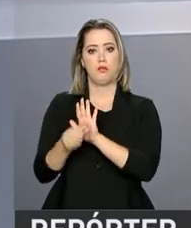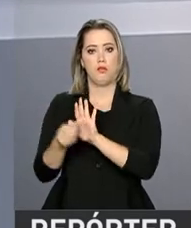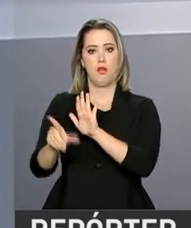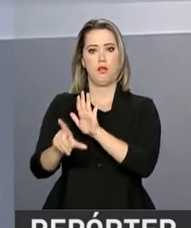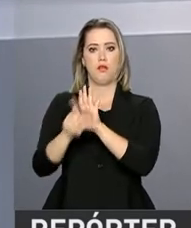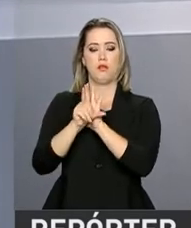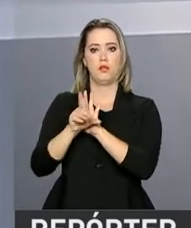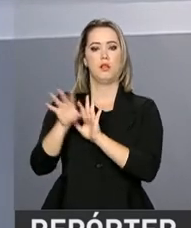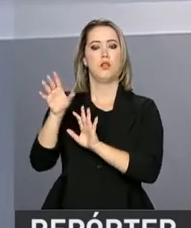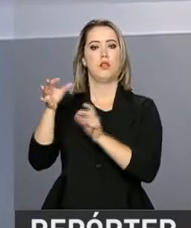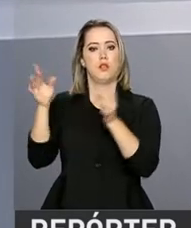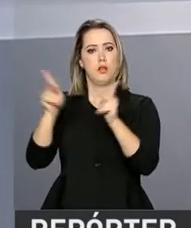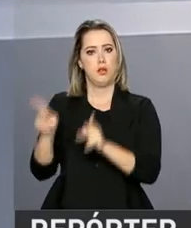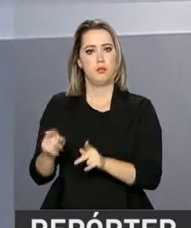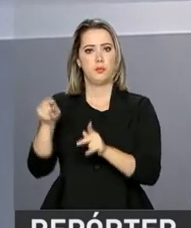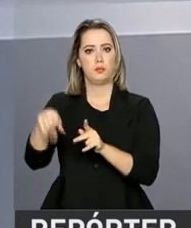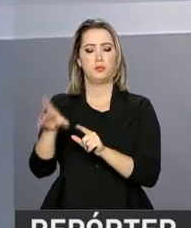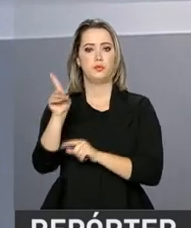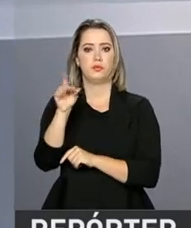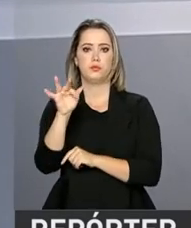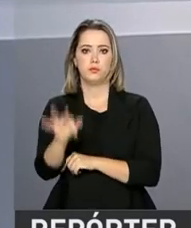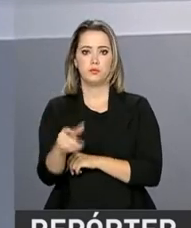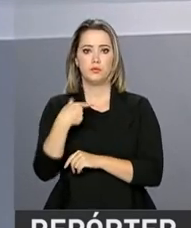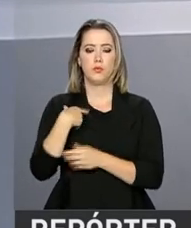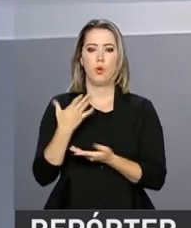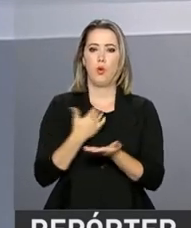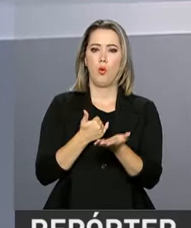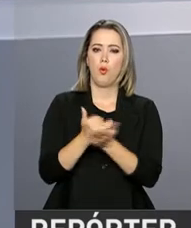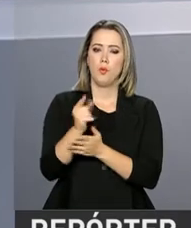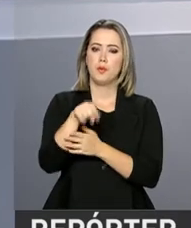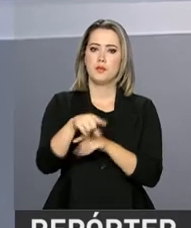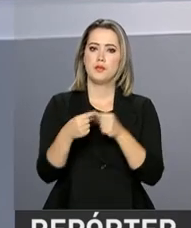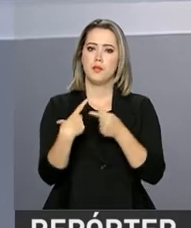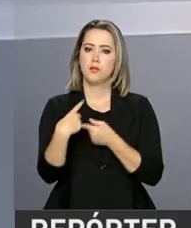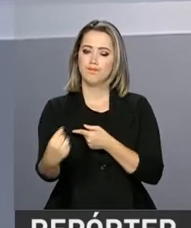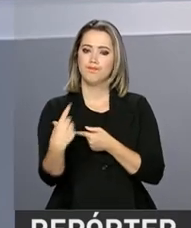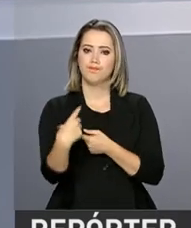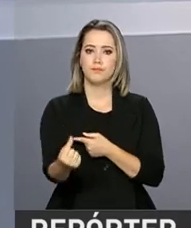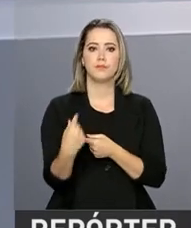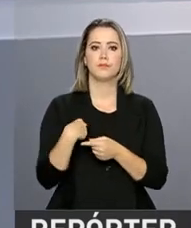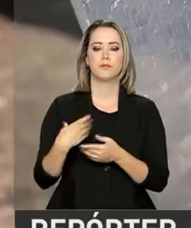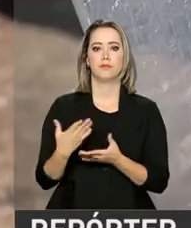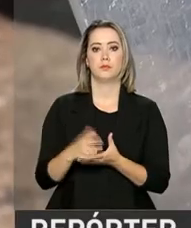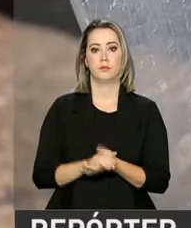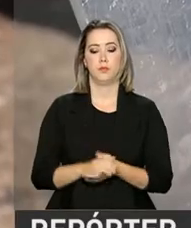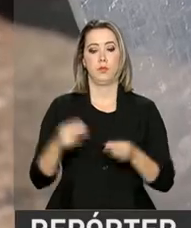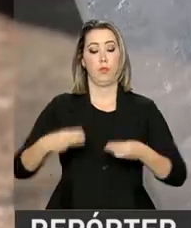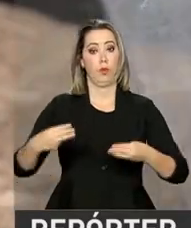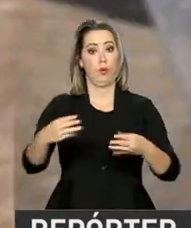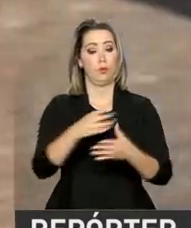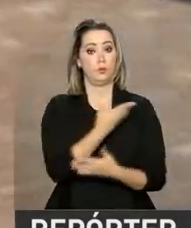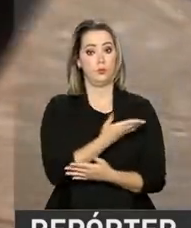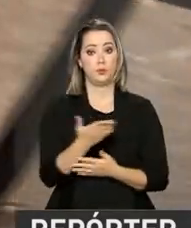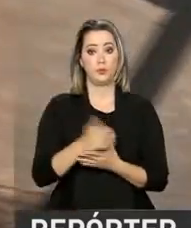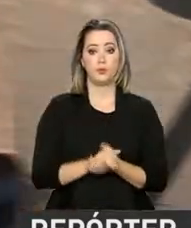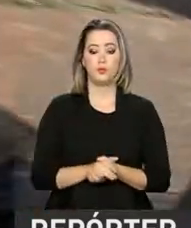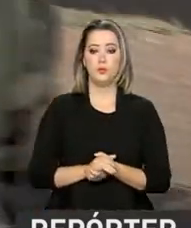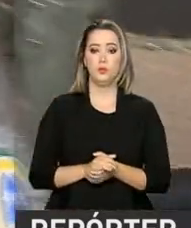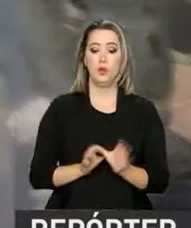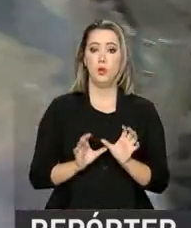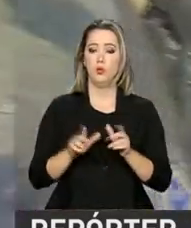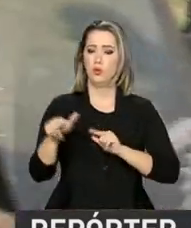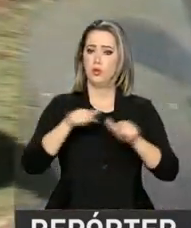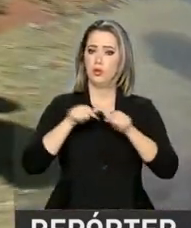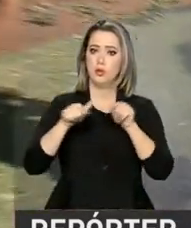ato do presidente os militares começaram a deixar a esplanada dos ministérios a operação de garantia